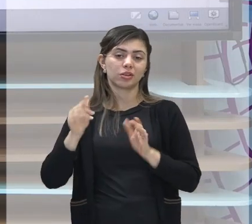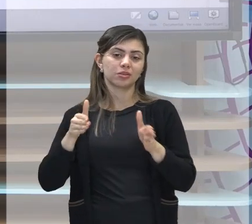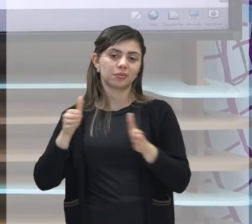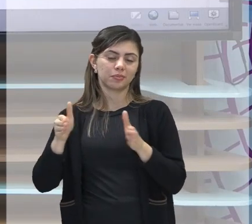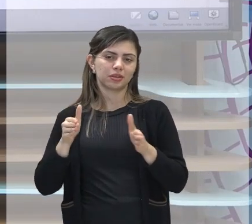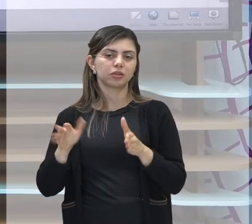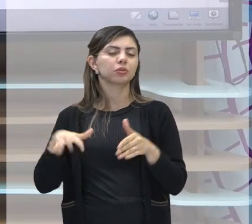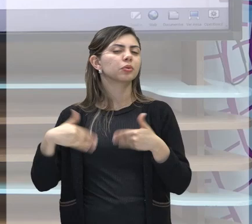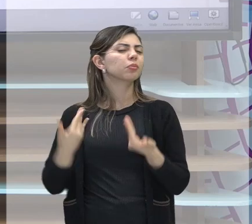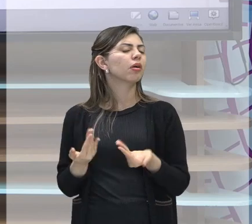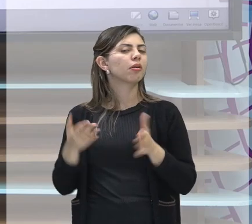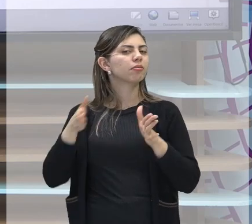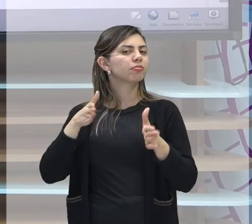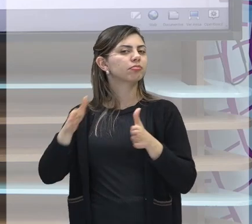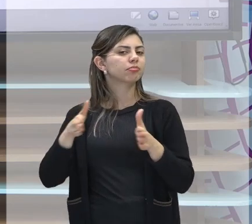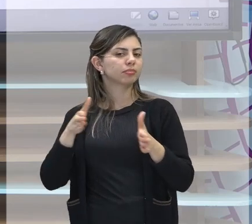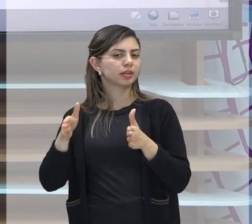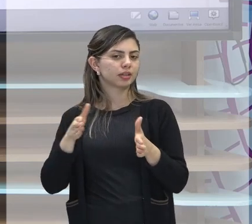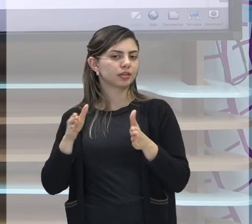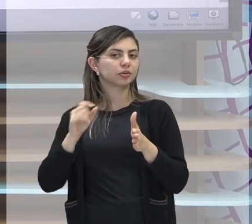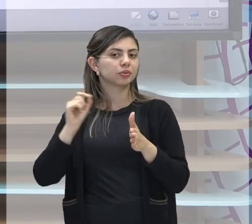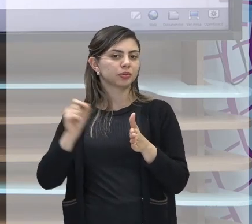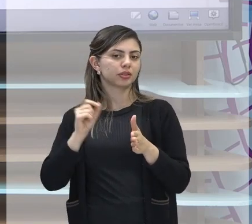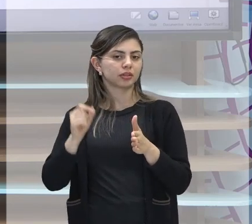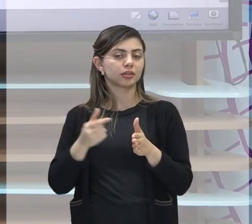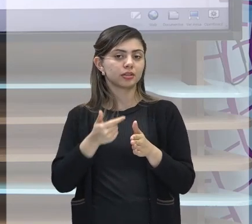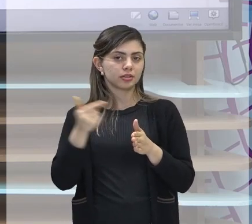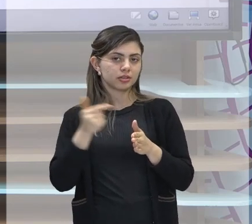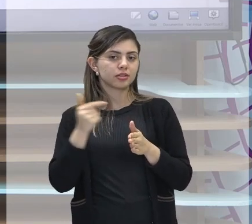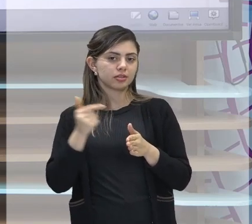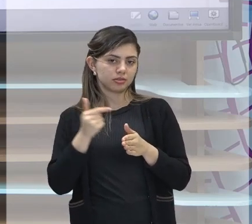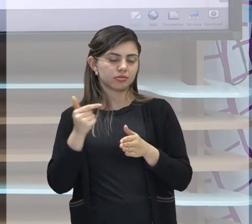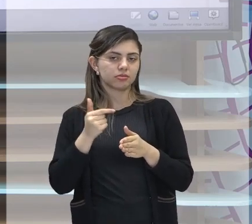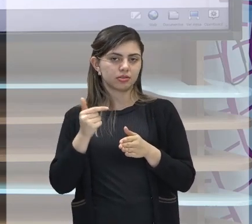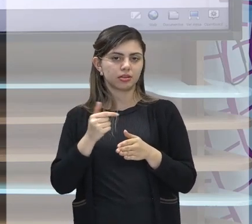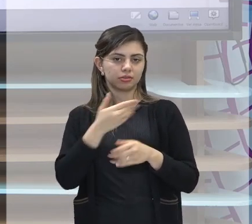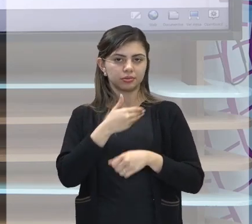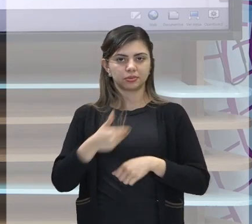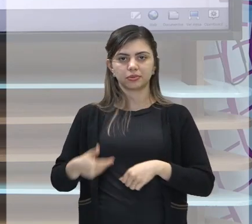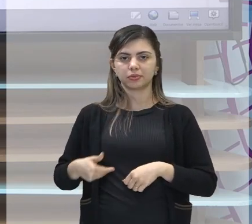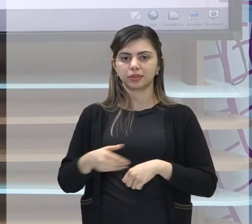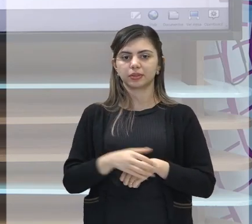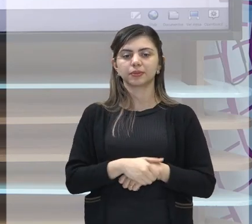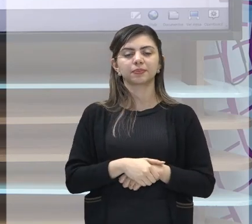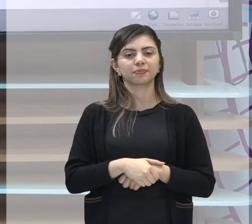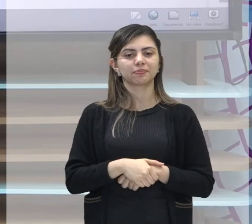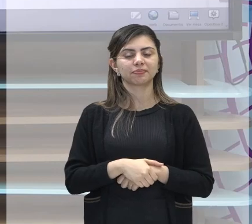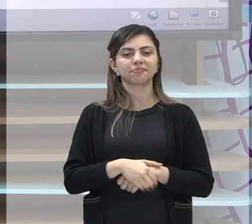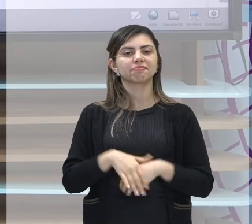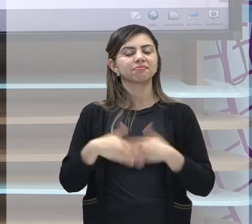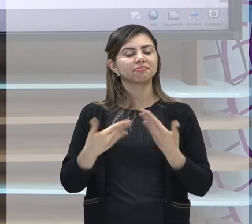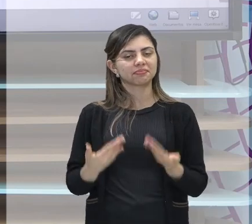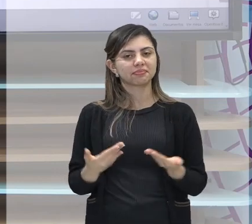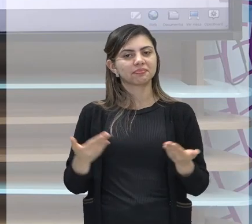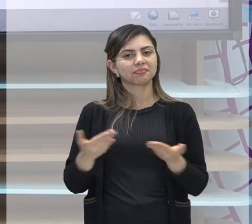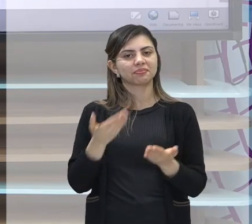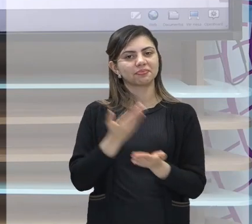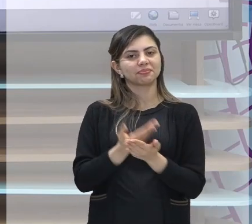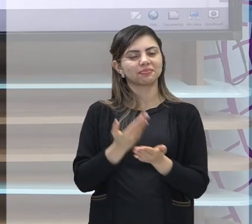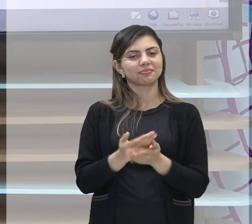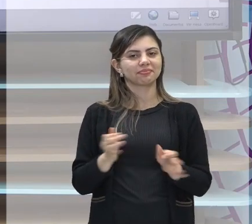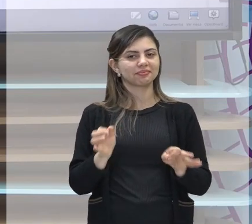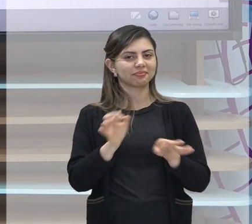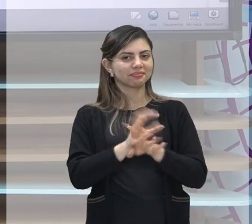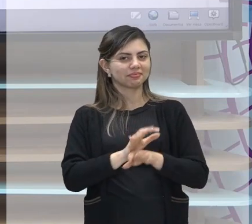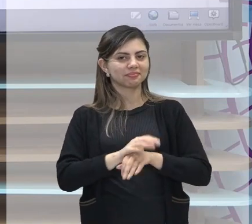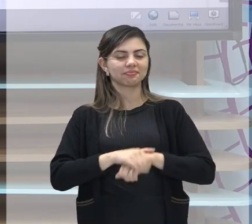o período do Segundo Reinado. E assim, finalizamos a nossa